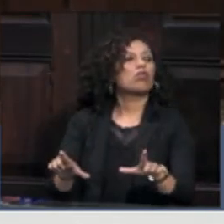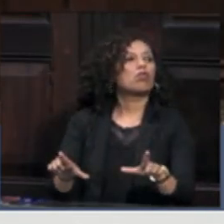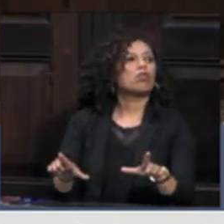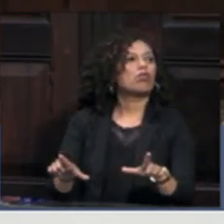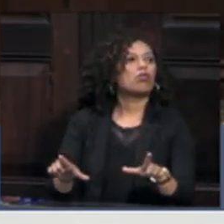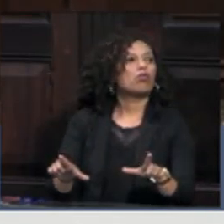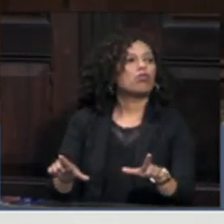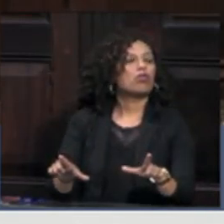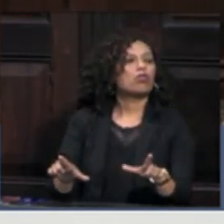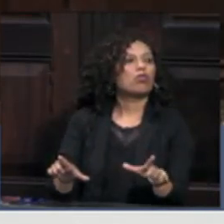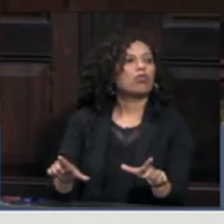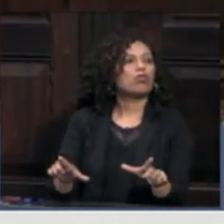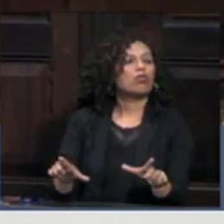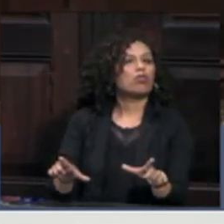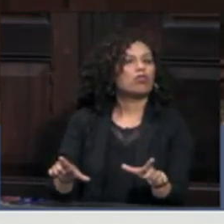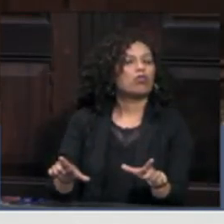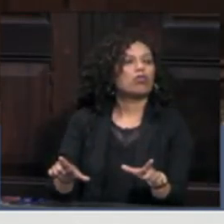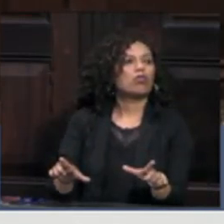e ainda